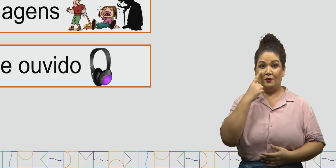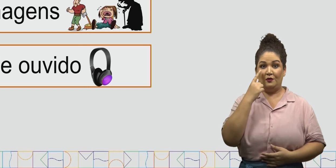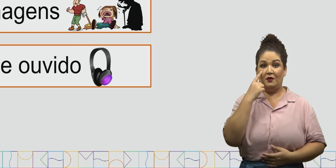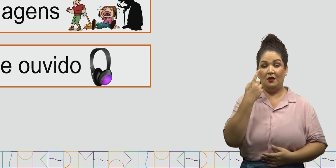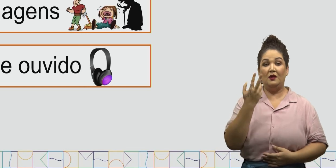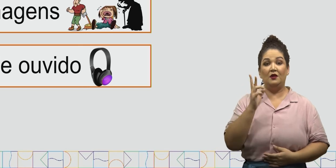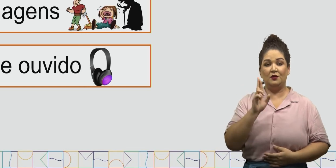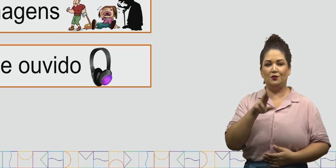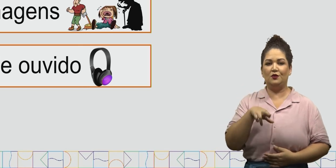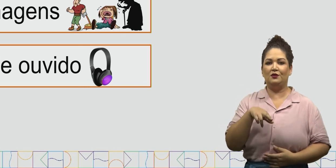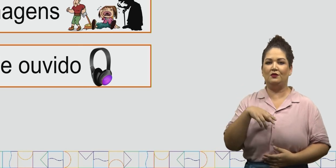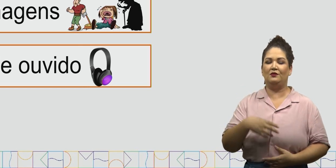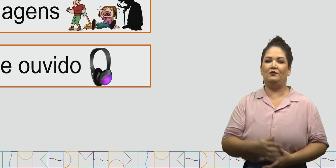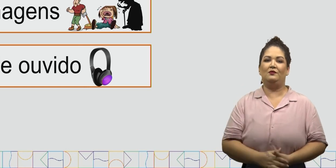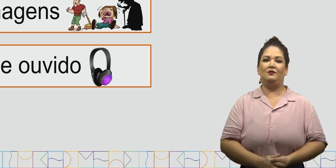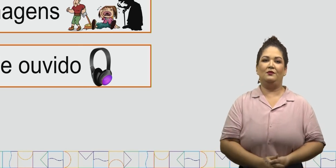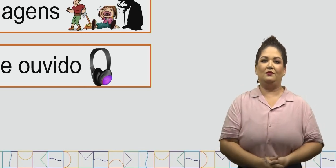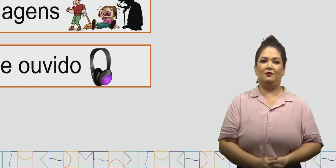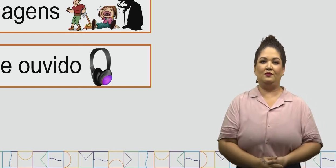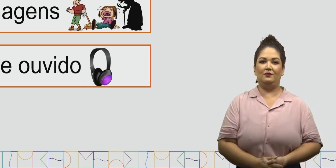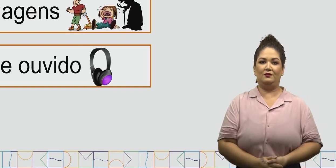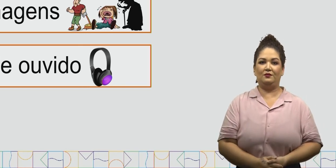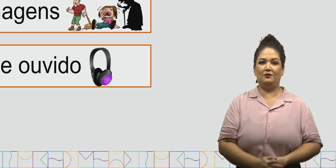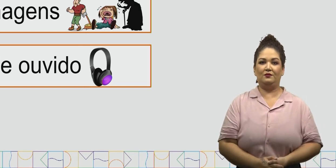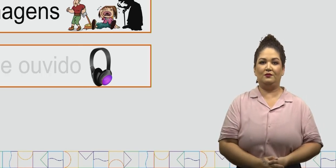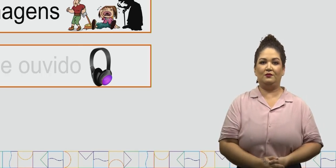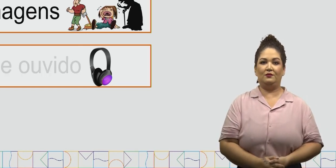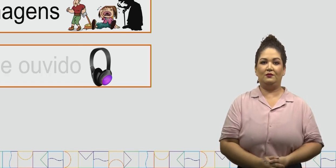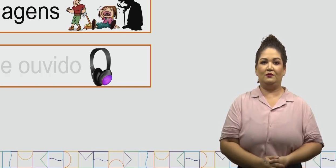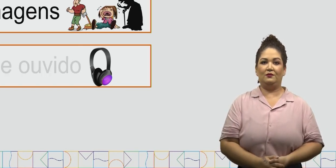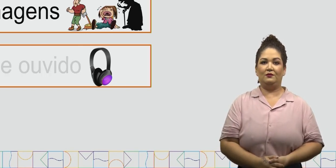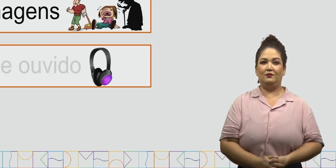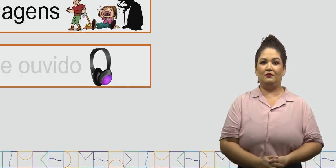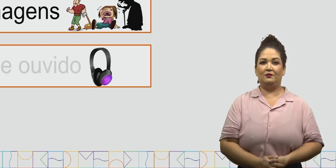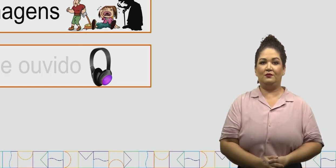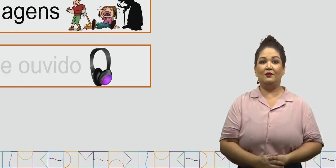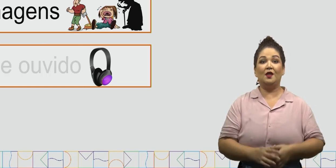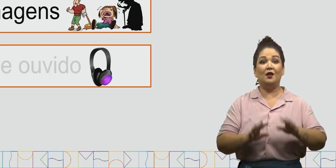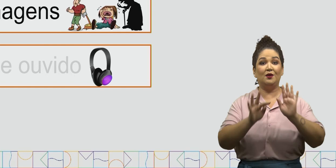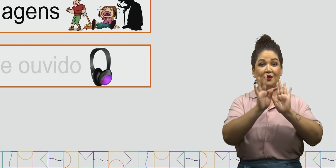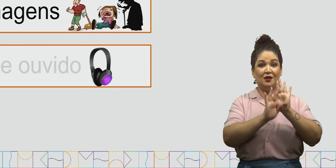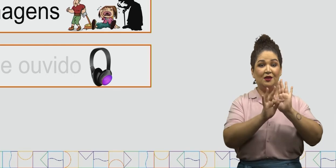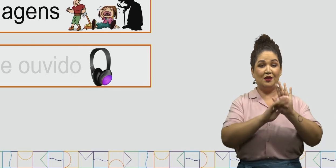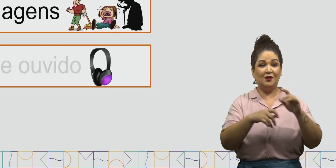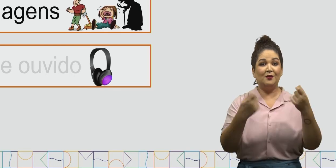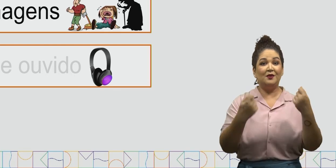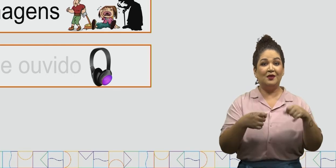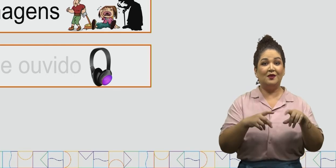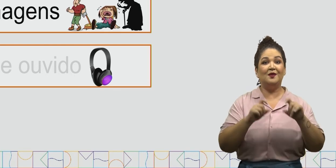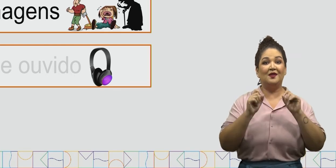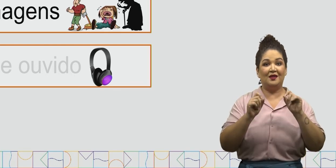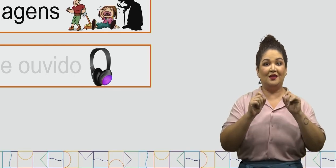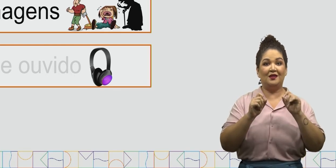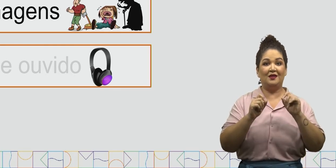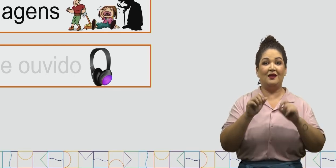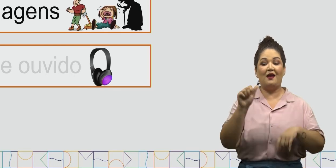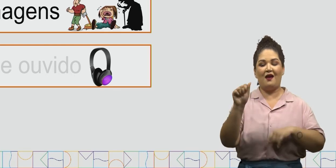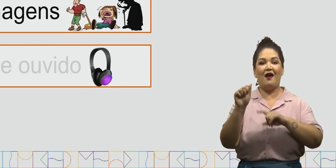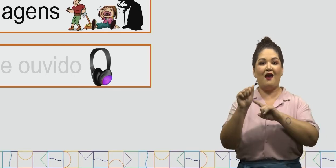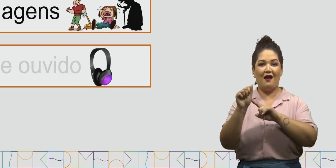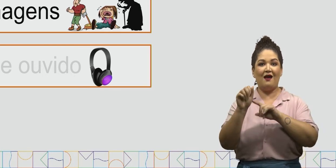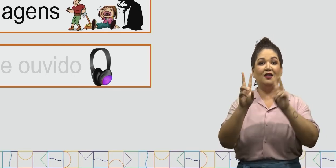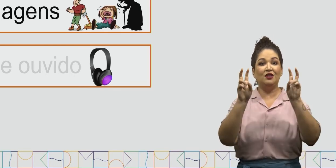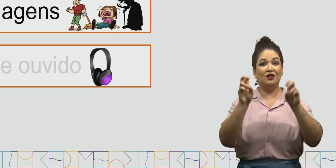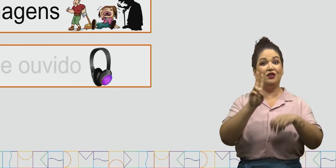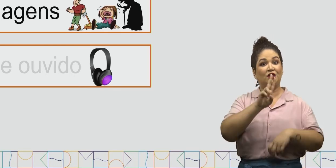Vamos agora investigar juntinhos. Um texto deve ter, letrinha A,